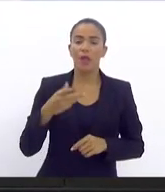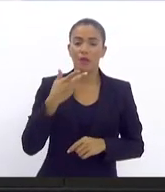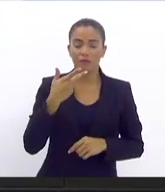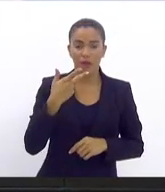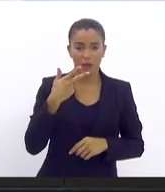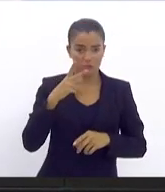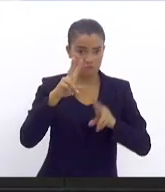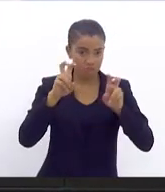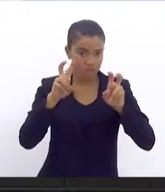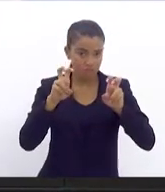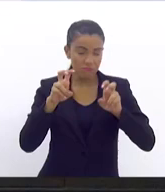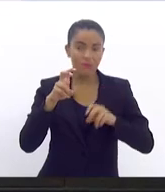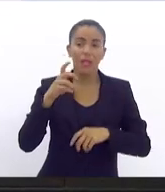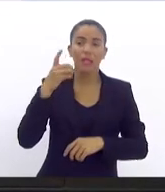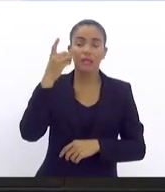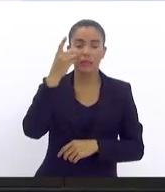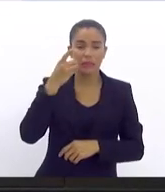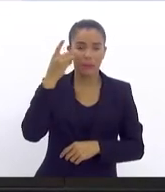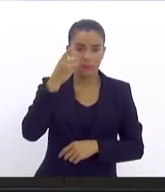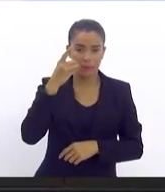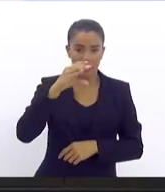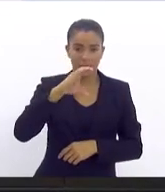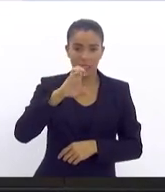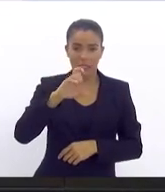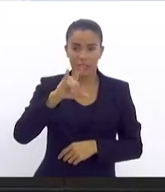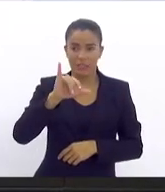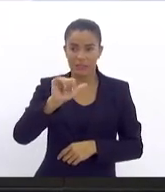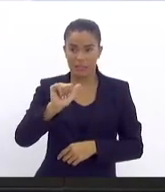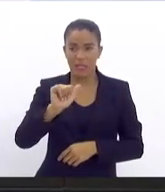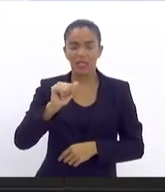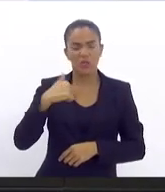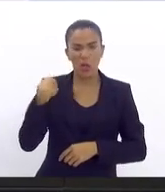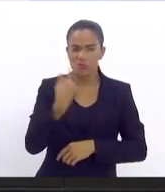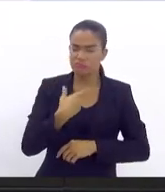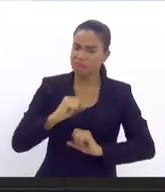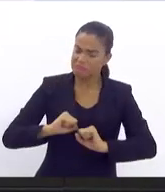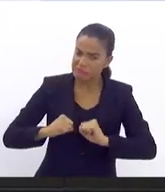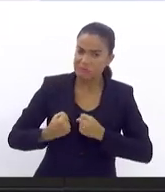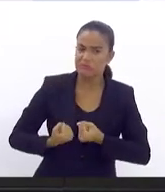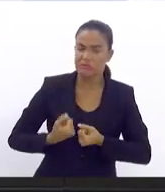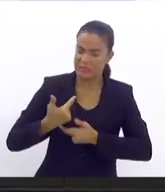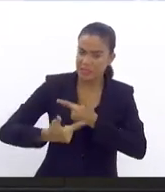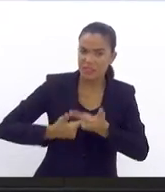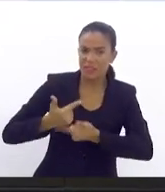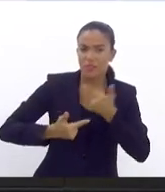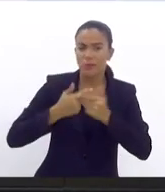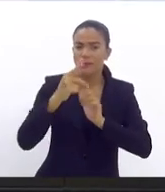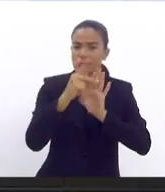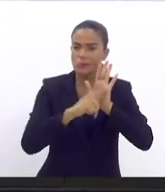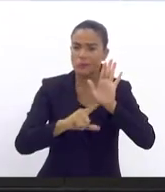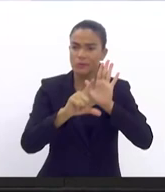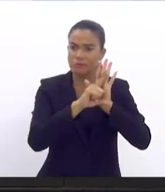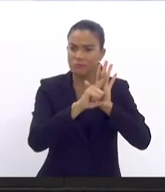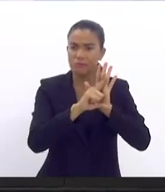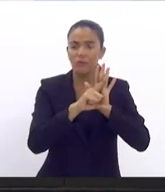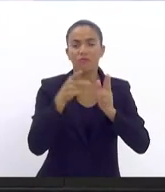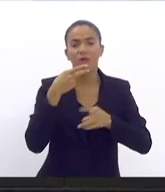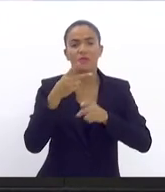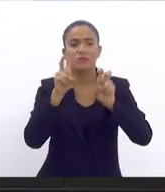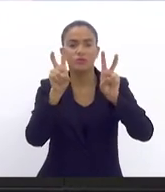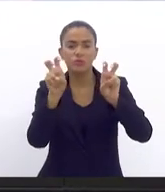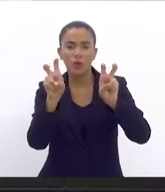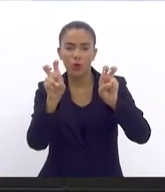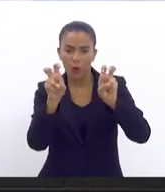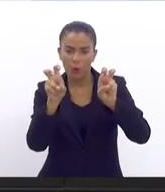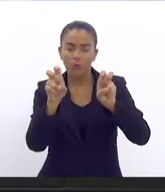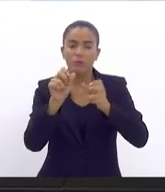referendar aqui o que foi dito pela deputada Célia Jordão, e a gente tem se desdobrado tecnicamente aqui na CCJ sobre os projetos que incidem em